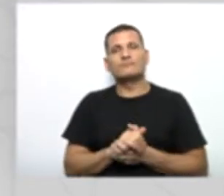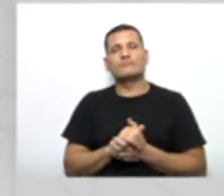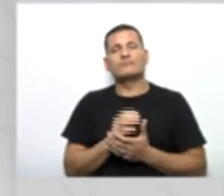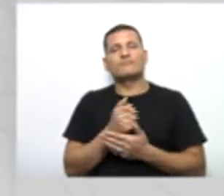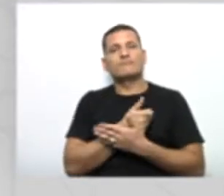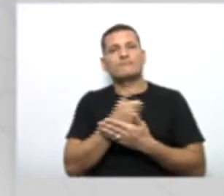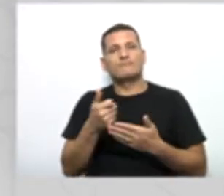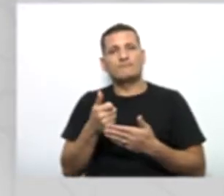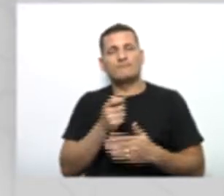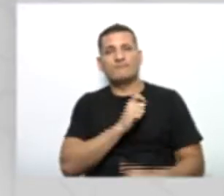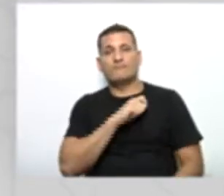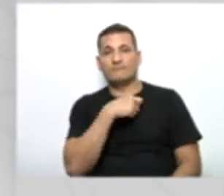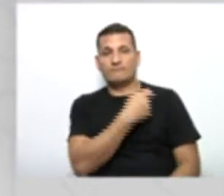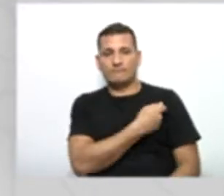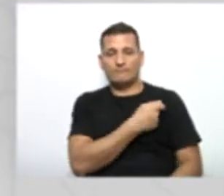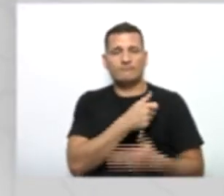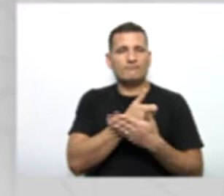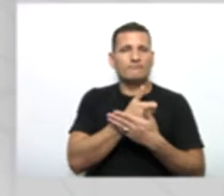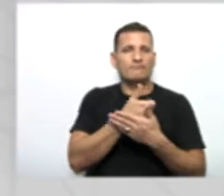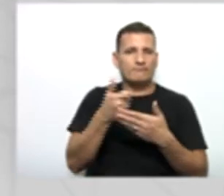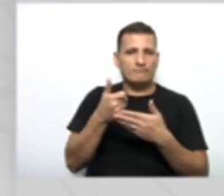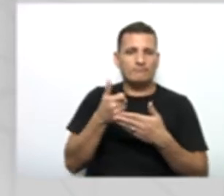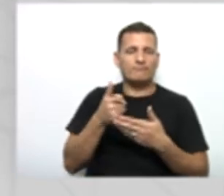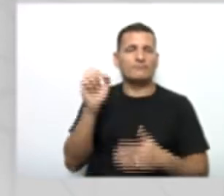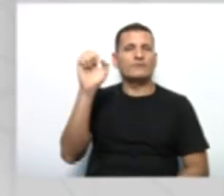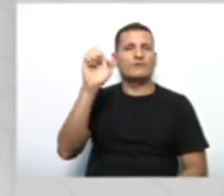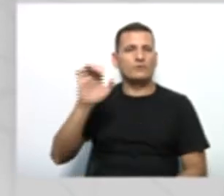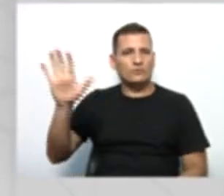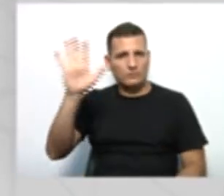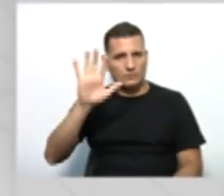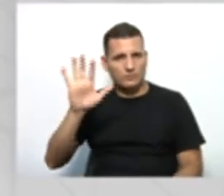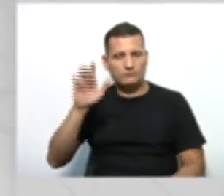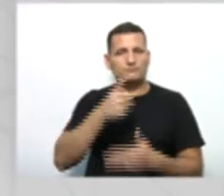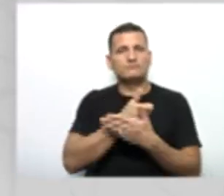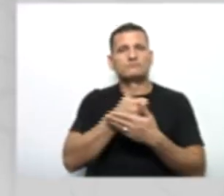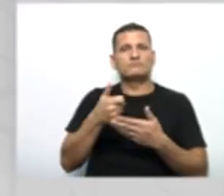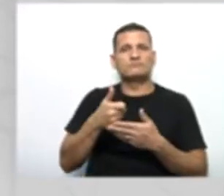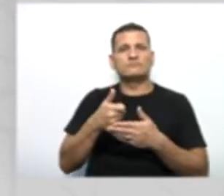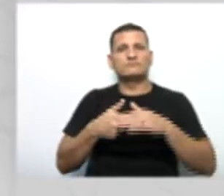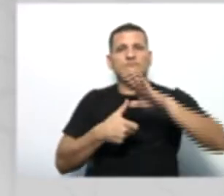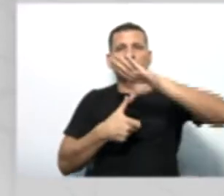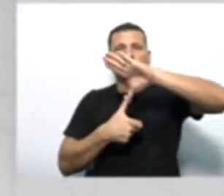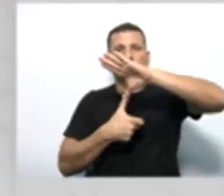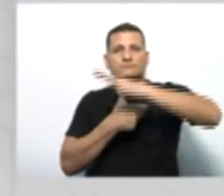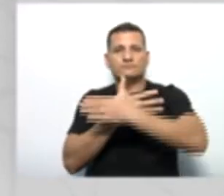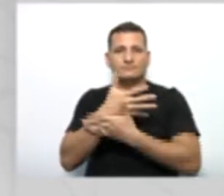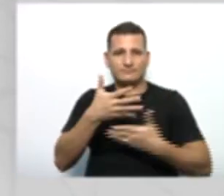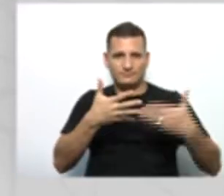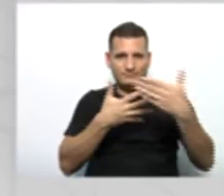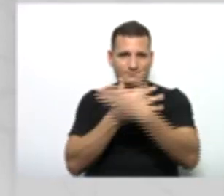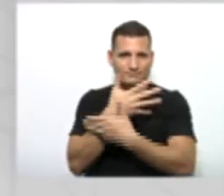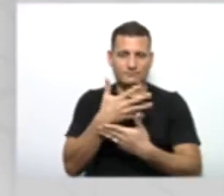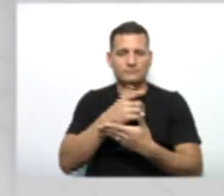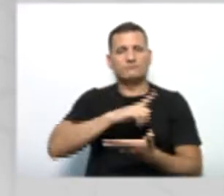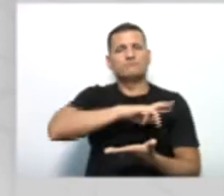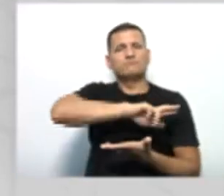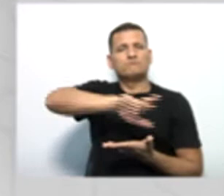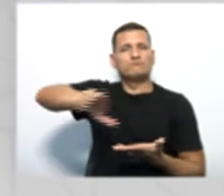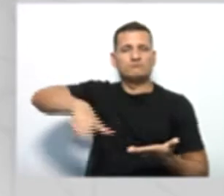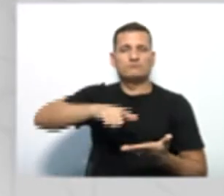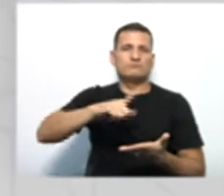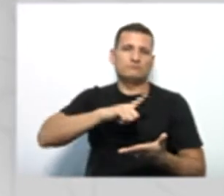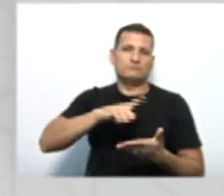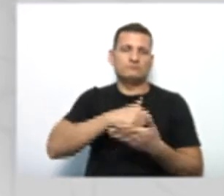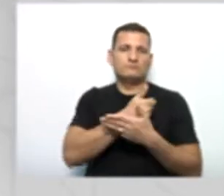do espanhol, a moral do europeu, a moral do povo latino-americano. Então, existem inúmeras